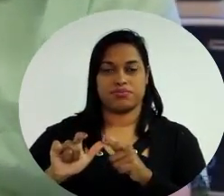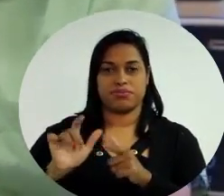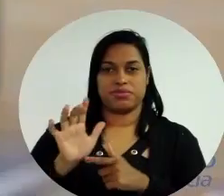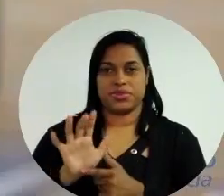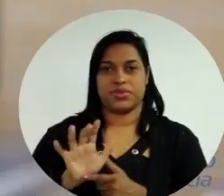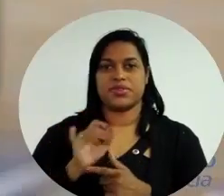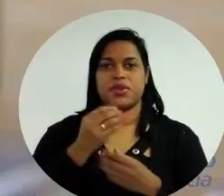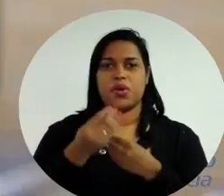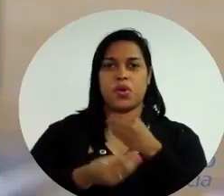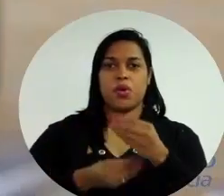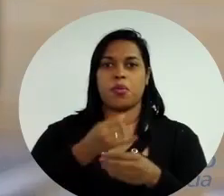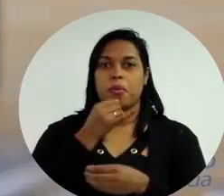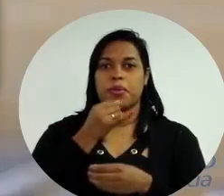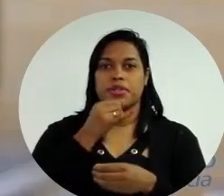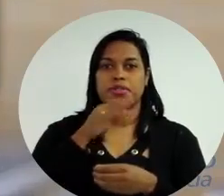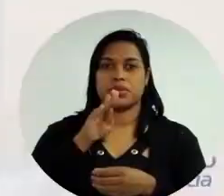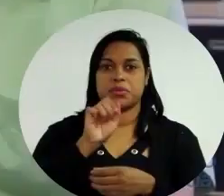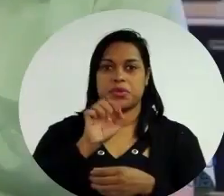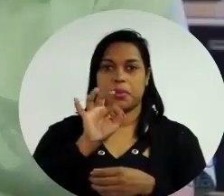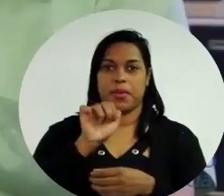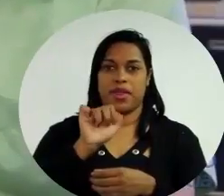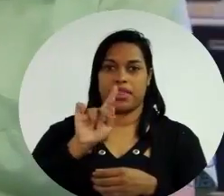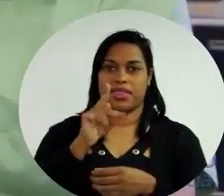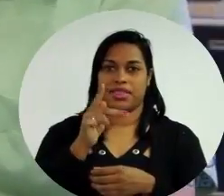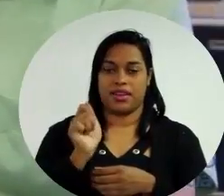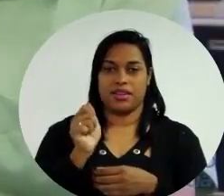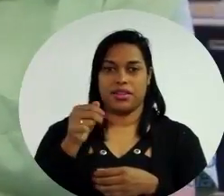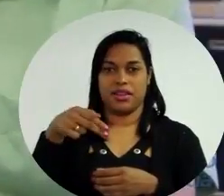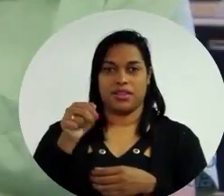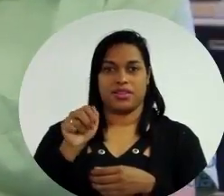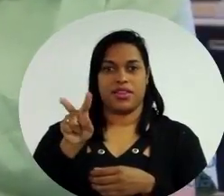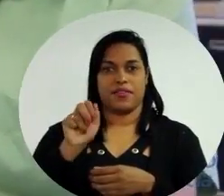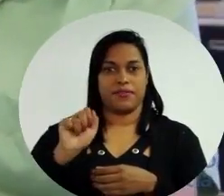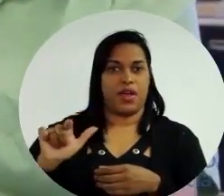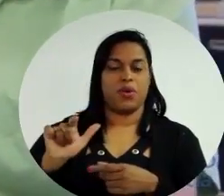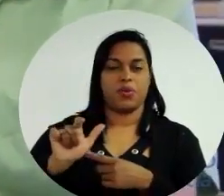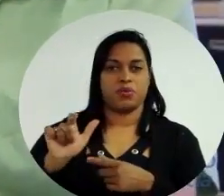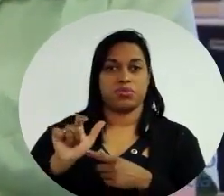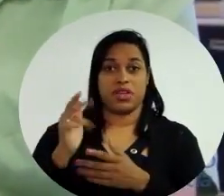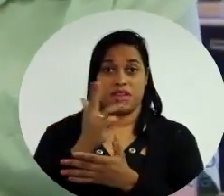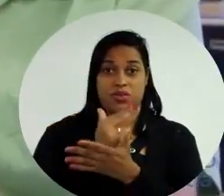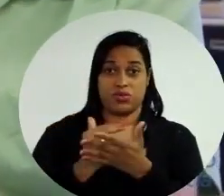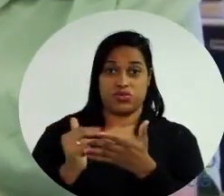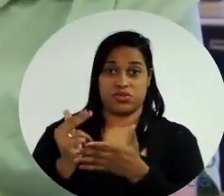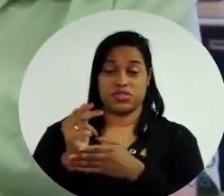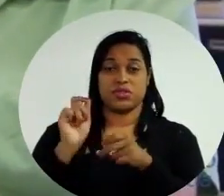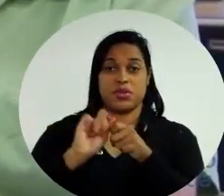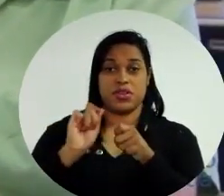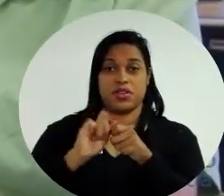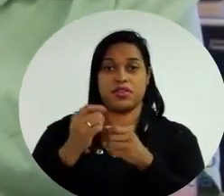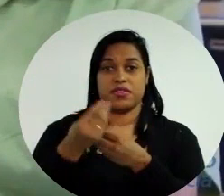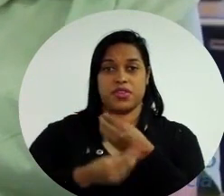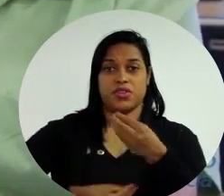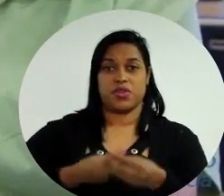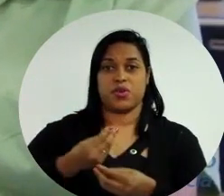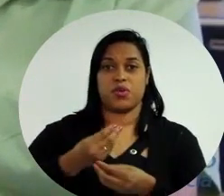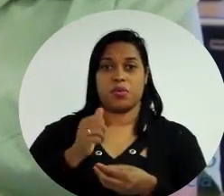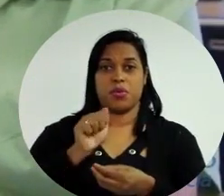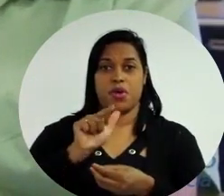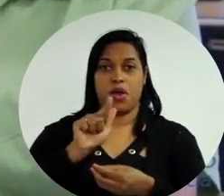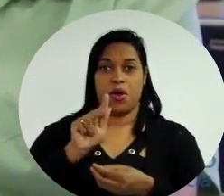bitmap, como uma batalha naval. Já a ilustração vetorial, ela é feita